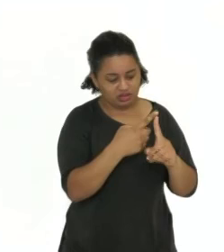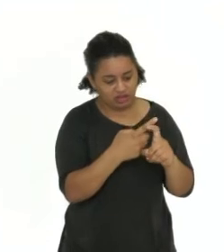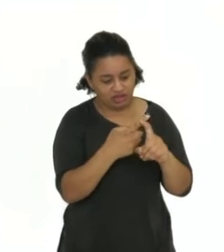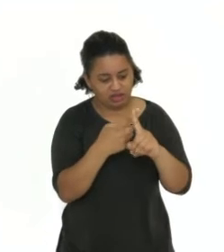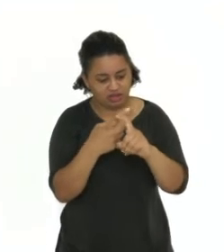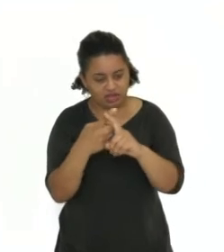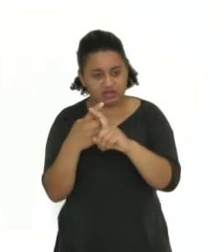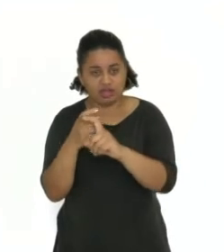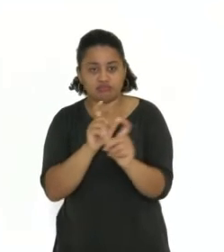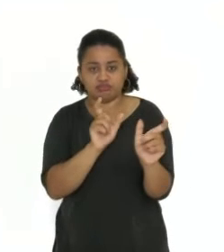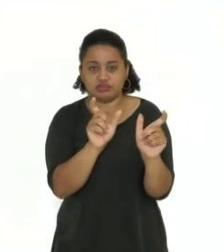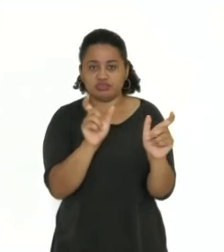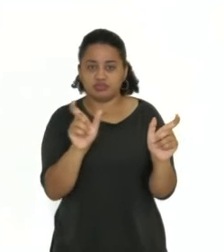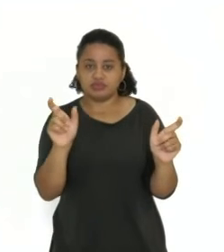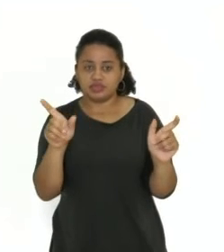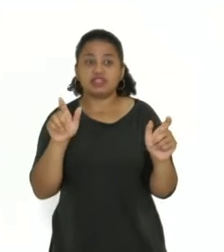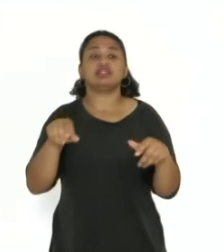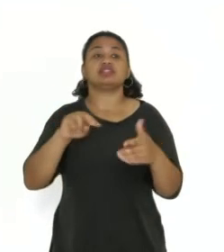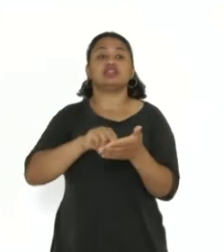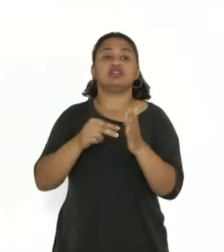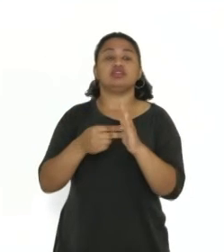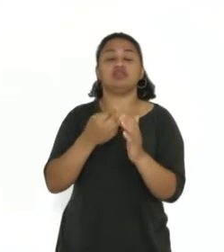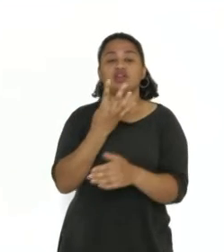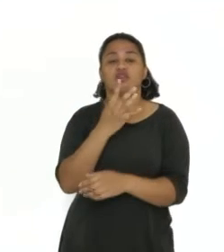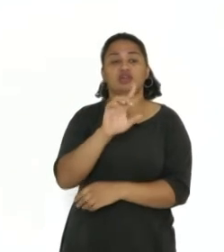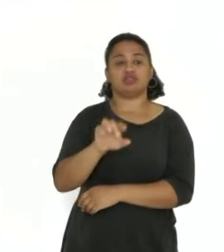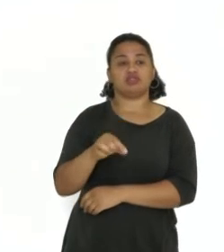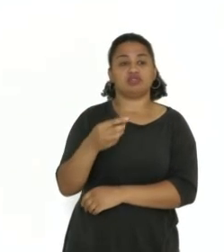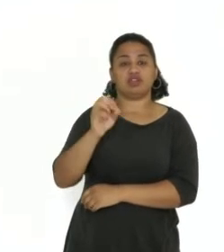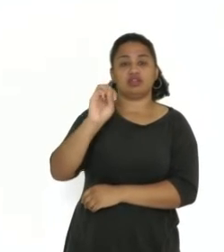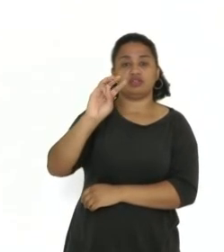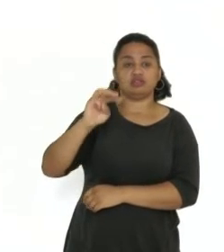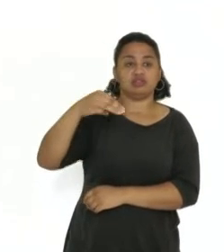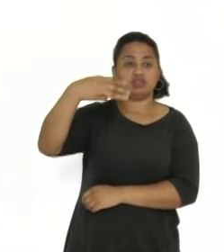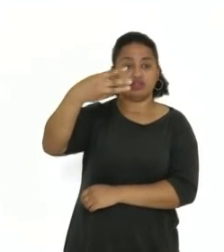4,3 vezes 4,3, é 4,3 ao cubo, que vai dar lá